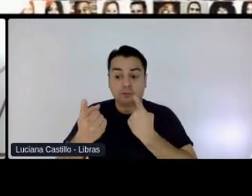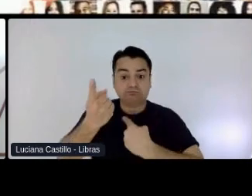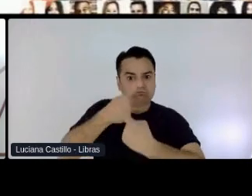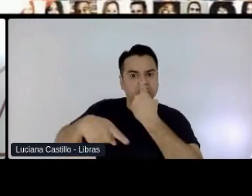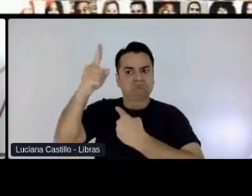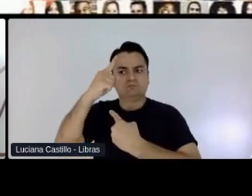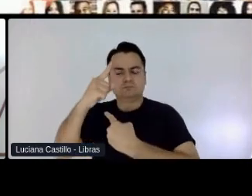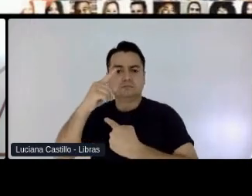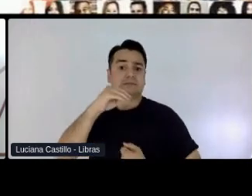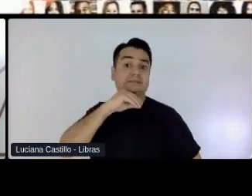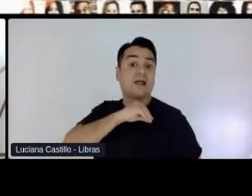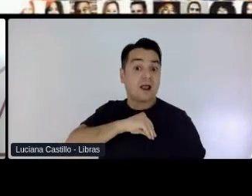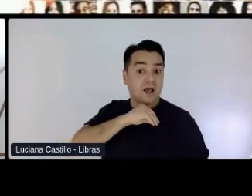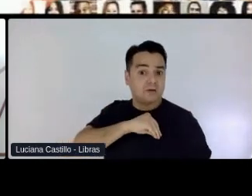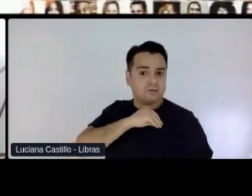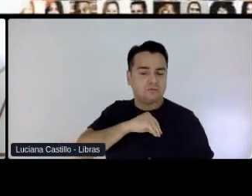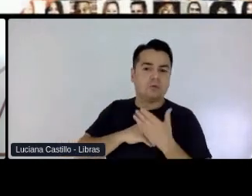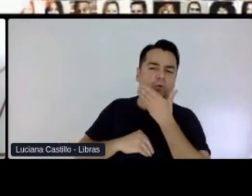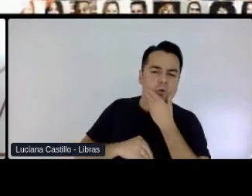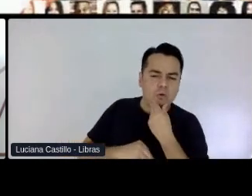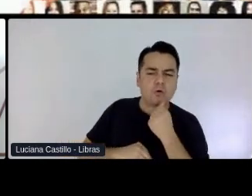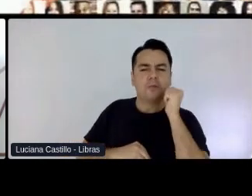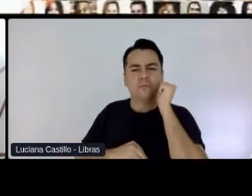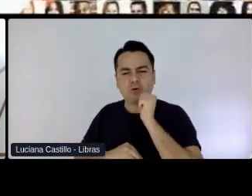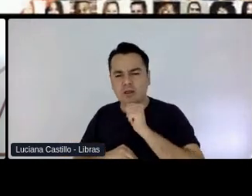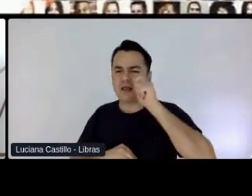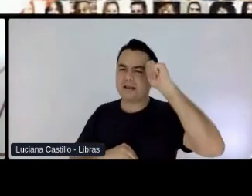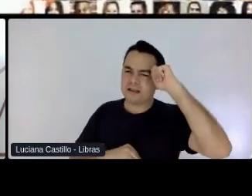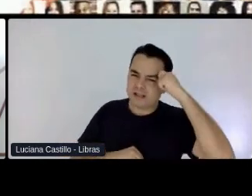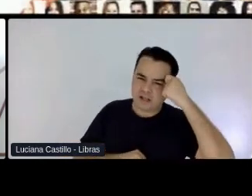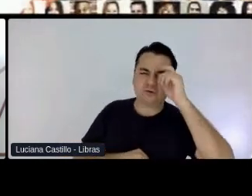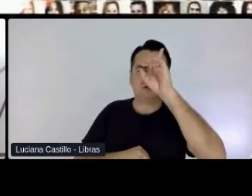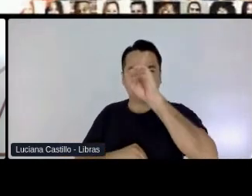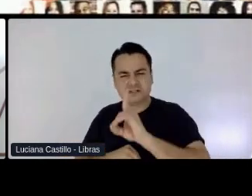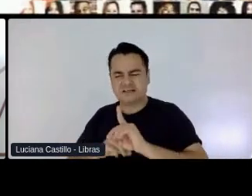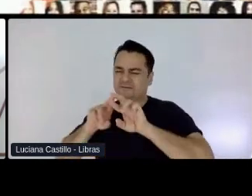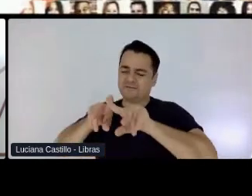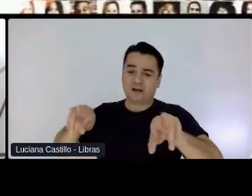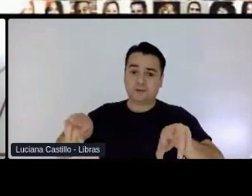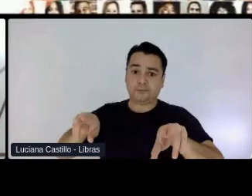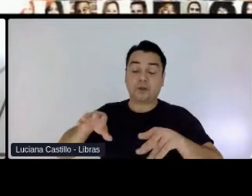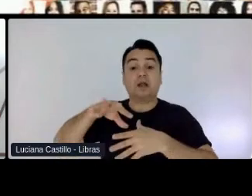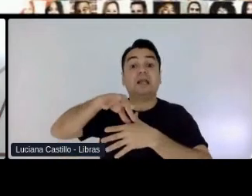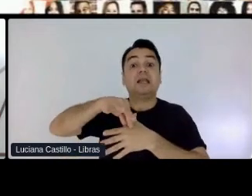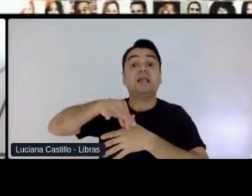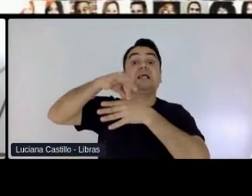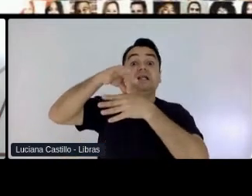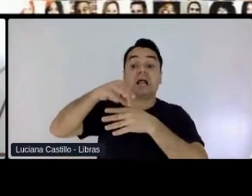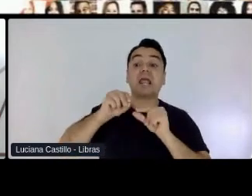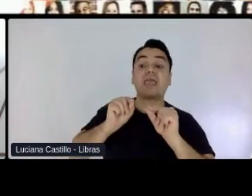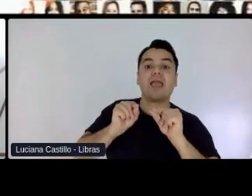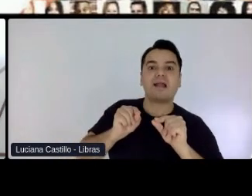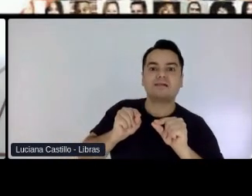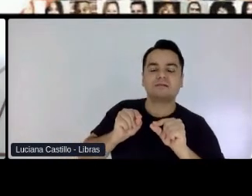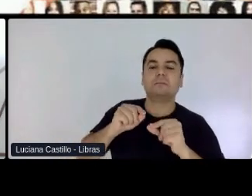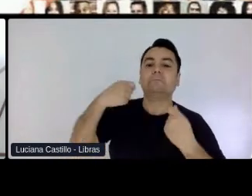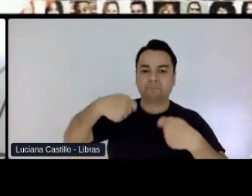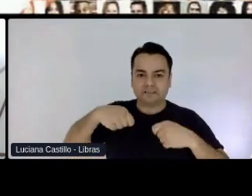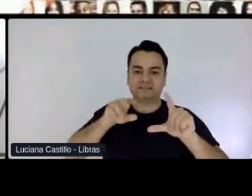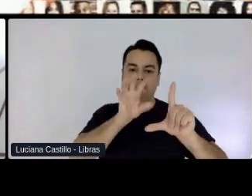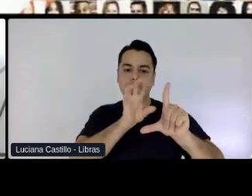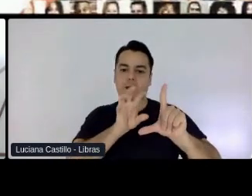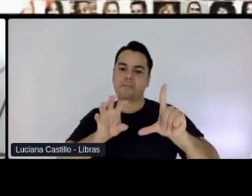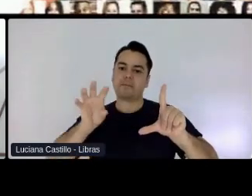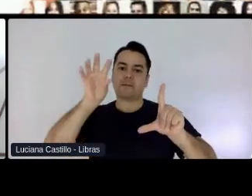salarial, até a própria questão de cargos, né? Então, traz ali cargos de liderança. Isso impacta muito, né? Para o